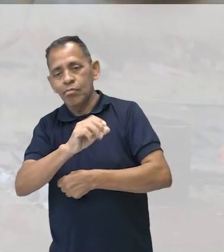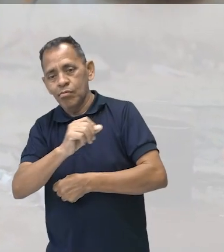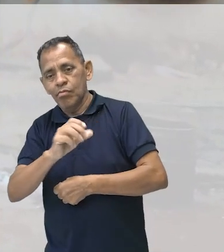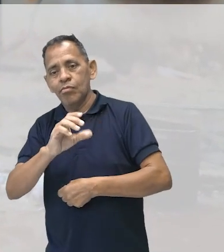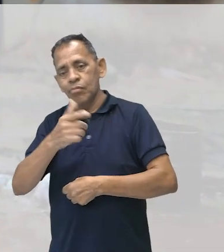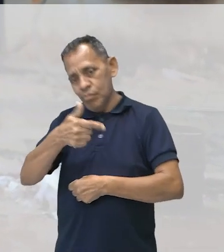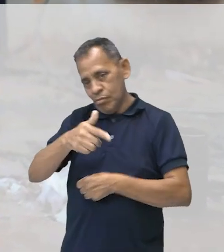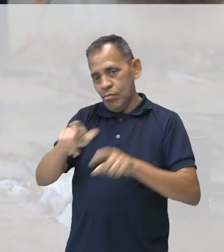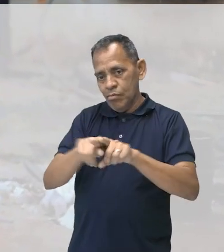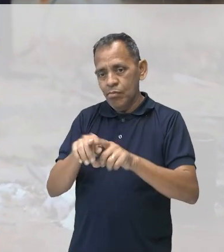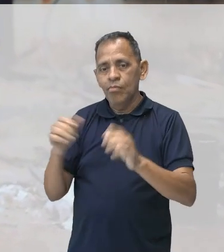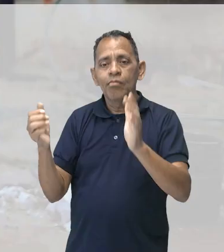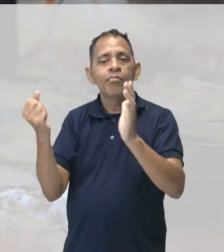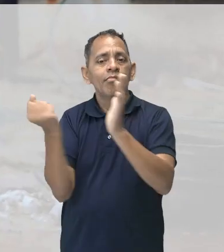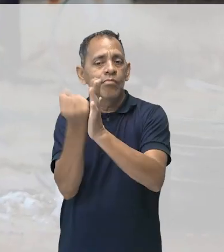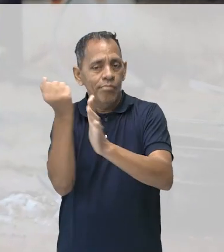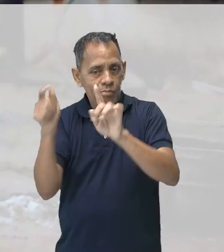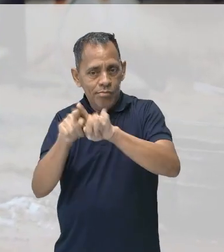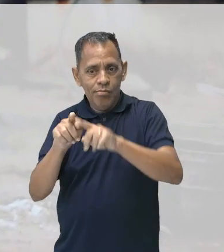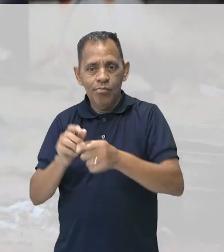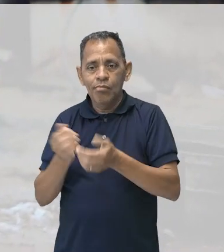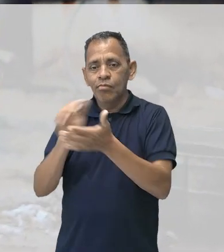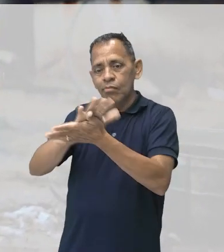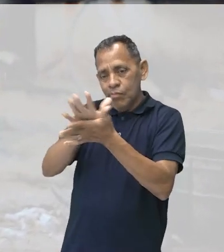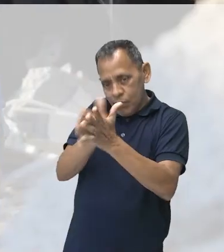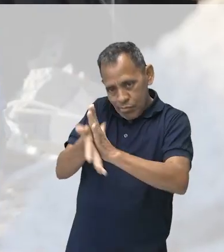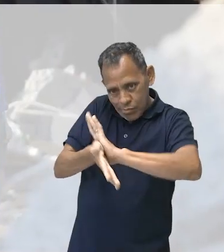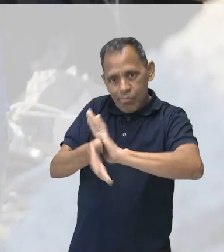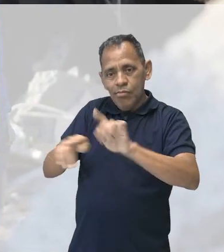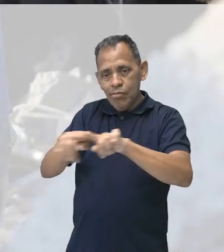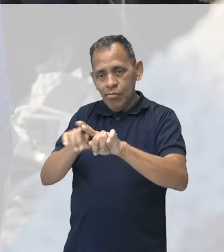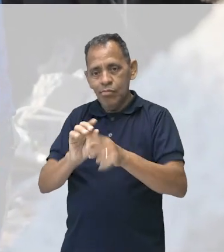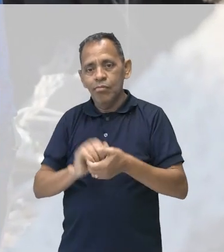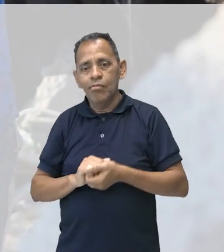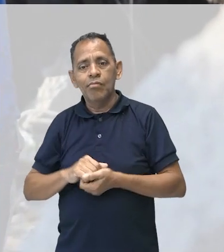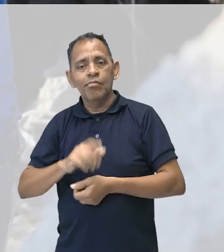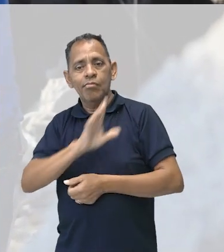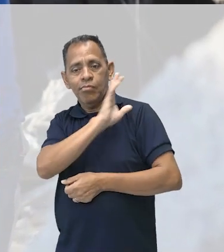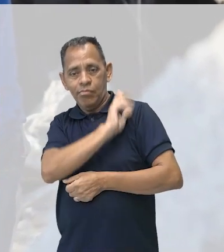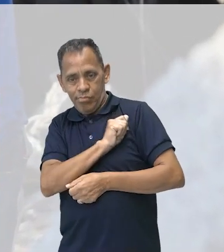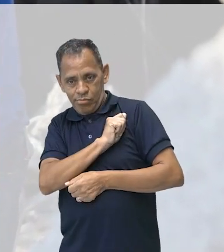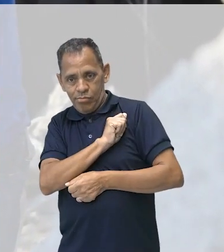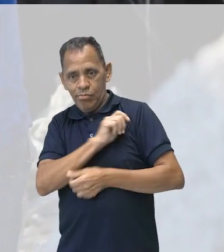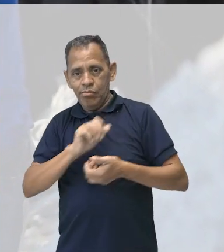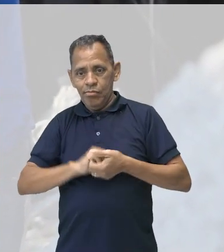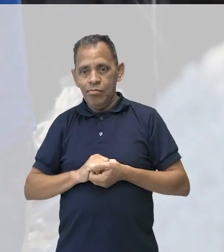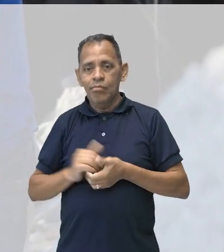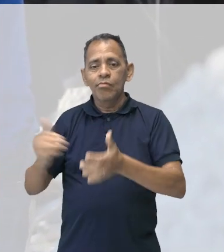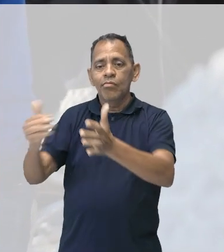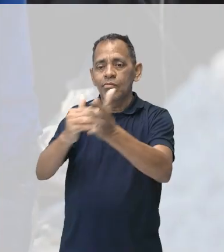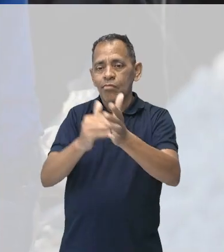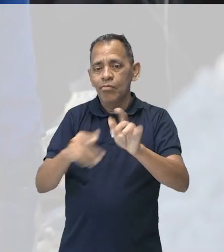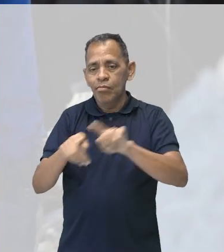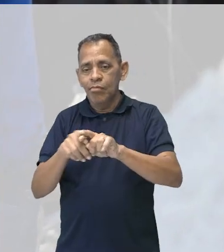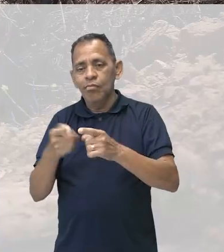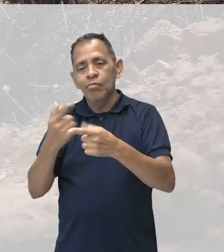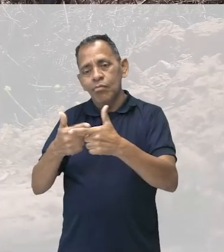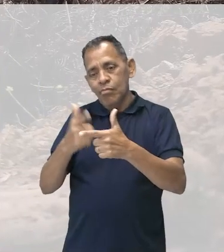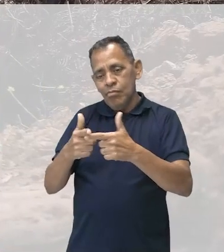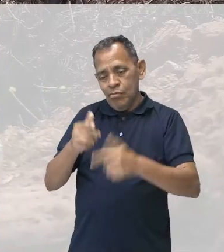causando impactos devastadores para os civis palestinos que enfrentam severas restrições de entrada ou saída da